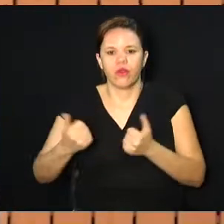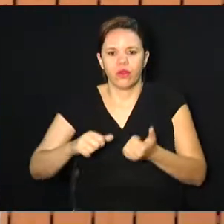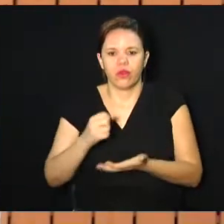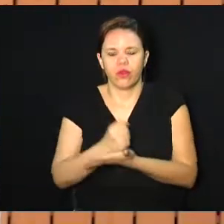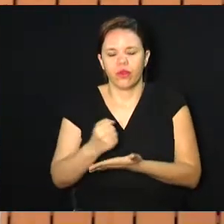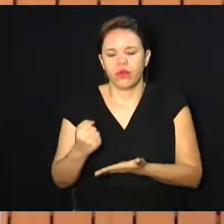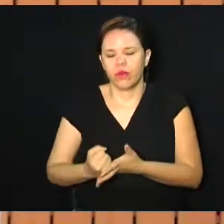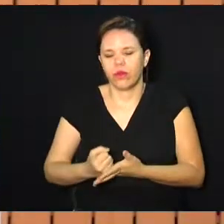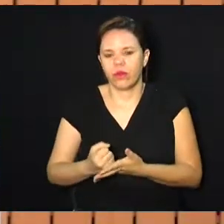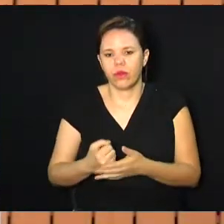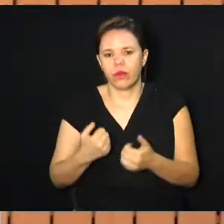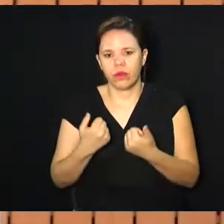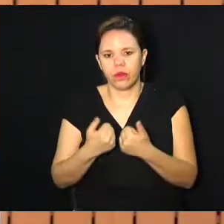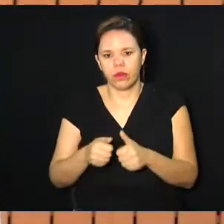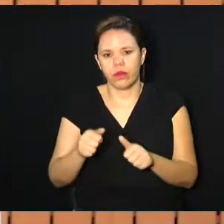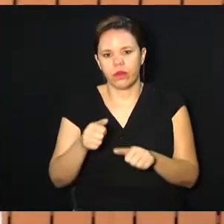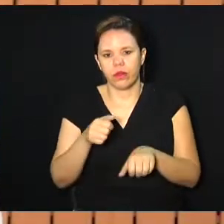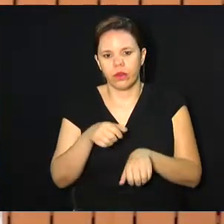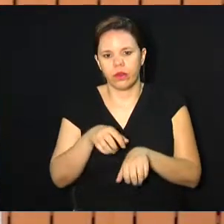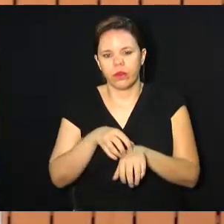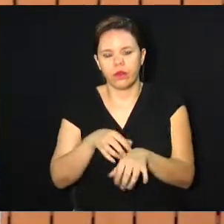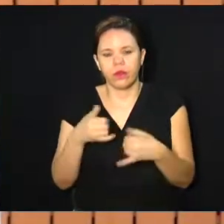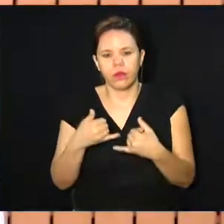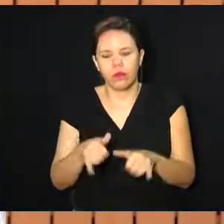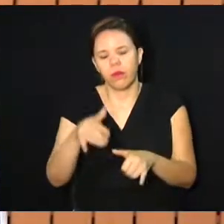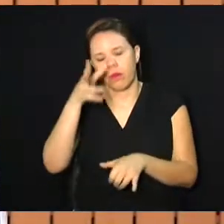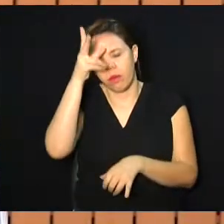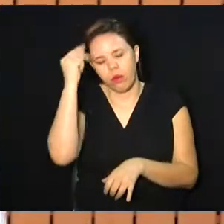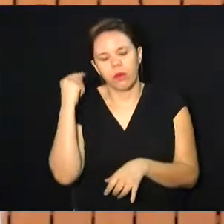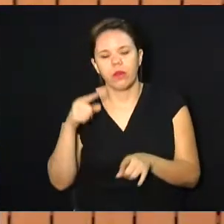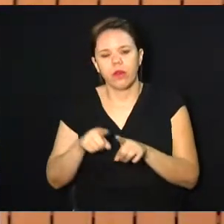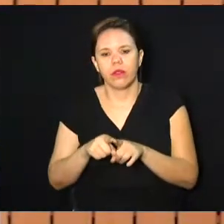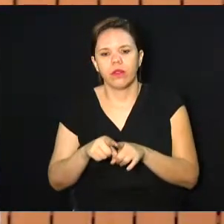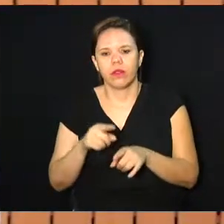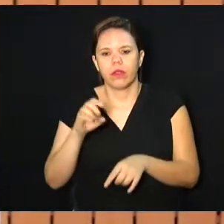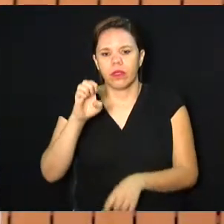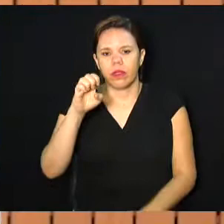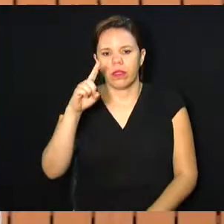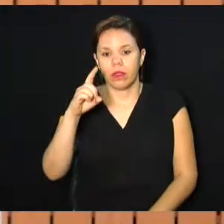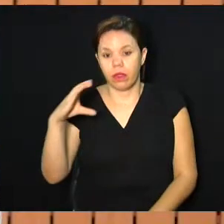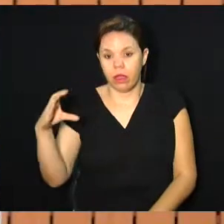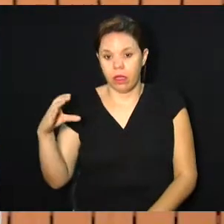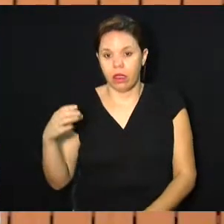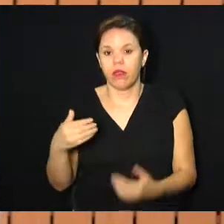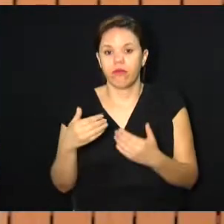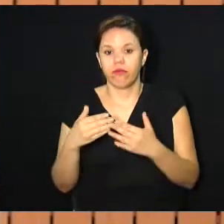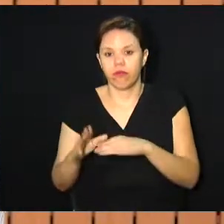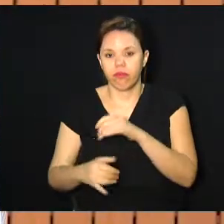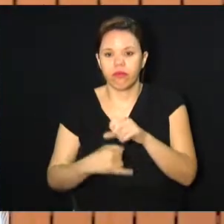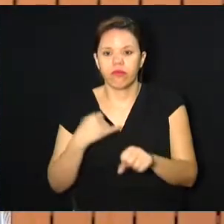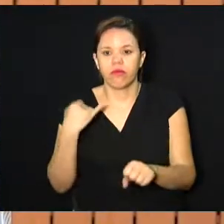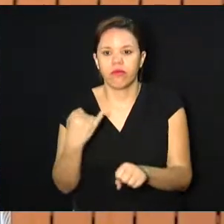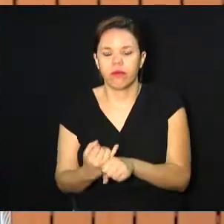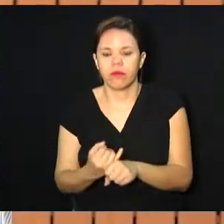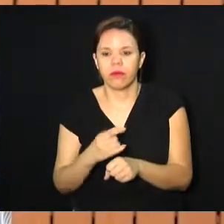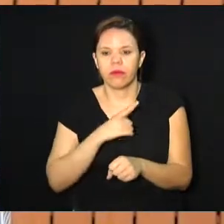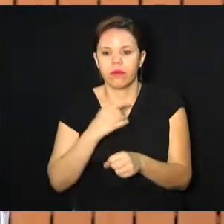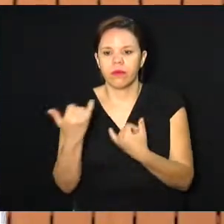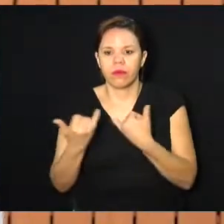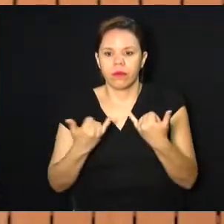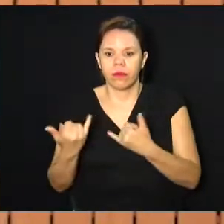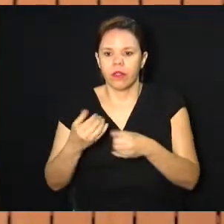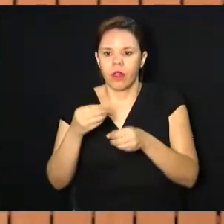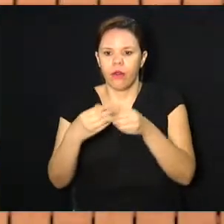transporte público. A INDEC, ela lançou um site contendo as informações sobre a